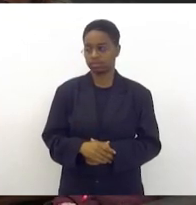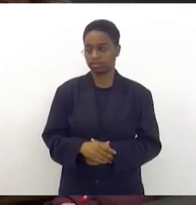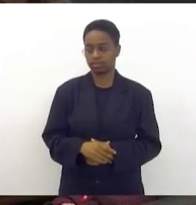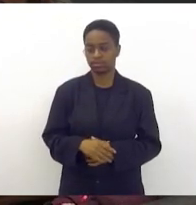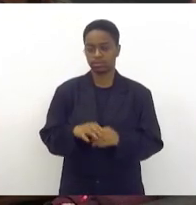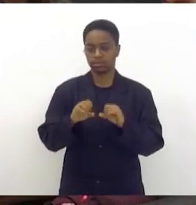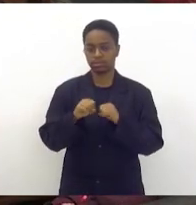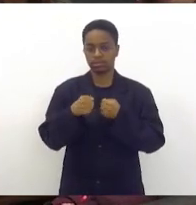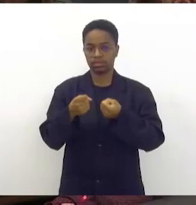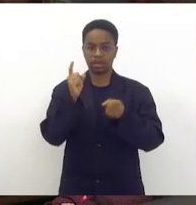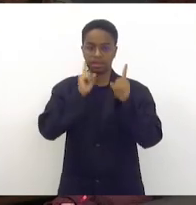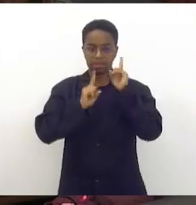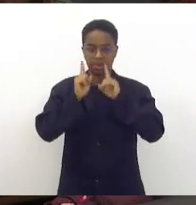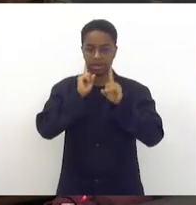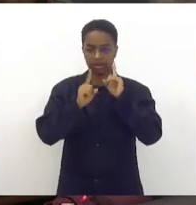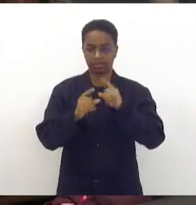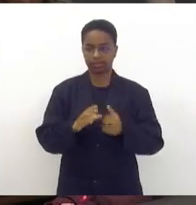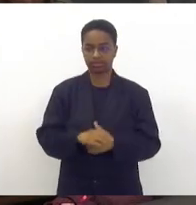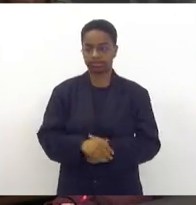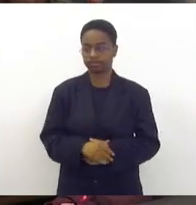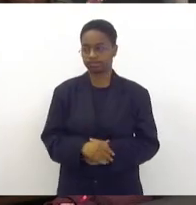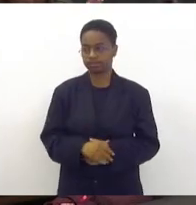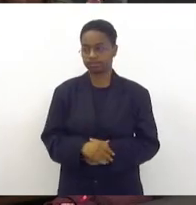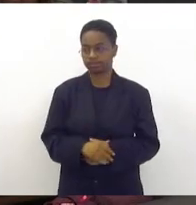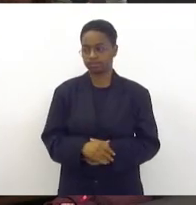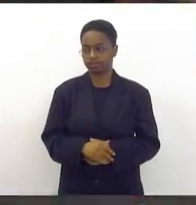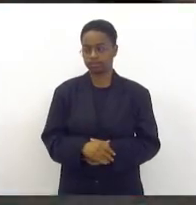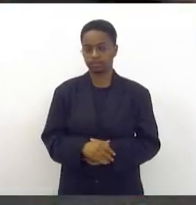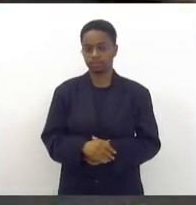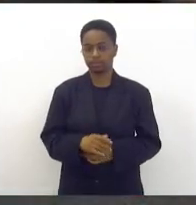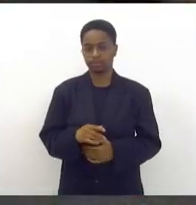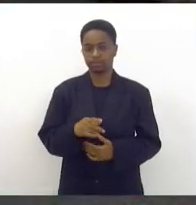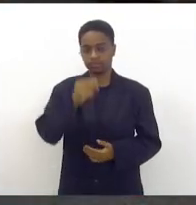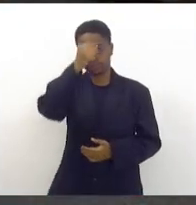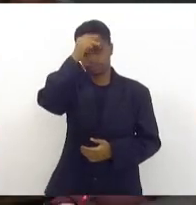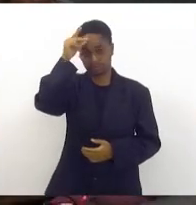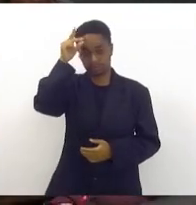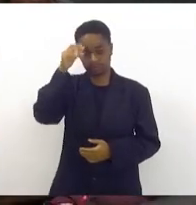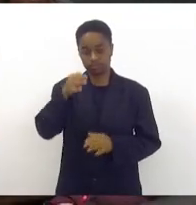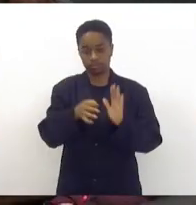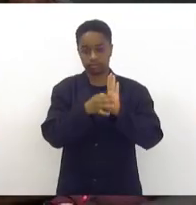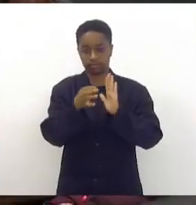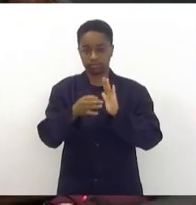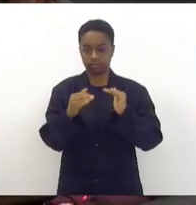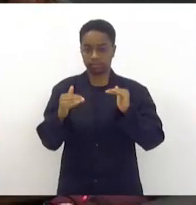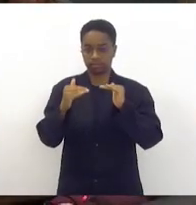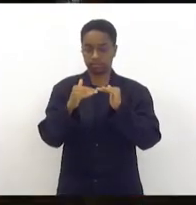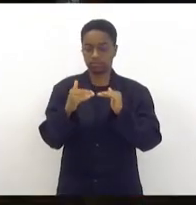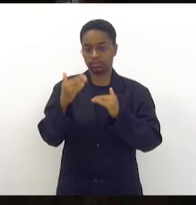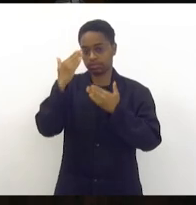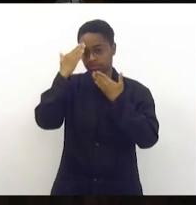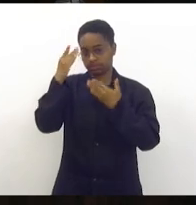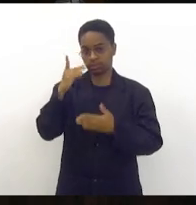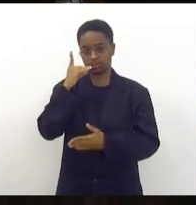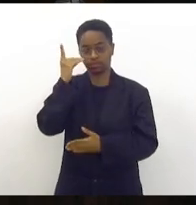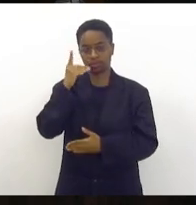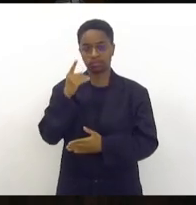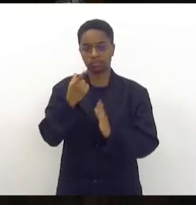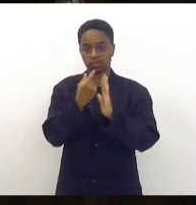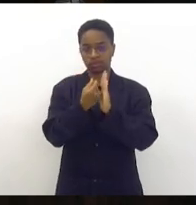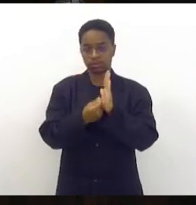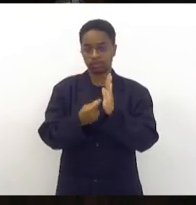Defensor de Maricá. Obrigado, presidente. Parecer favorável. Obrigado, meu nobre deputado. Orçamento, Finanças